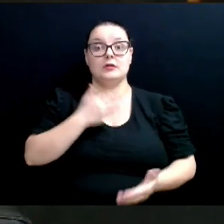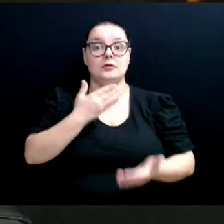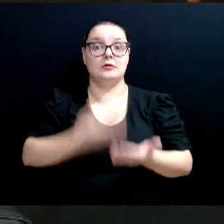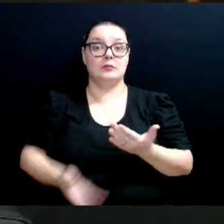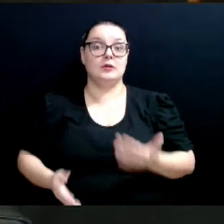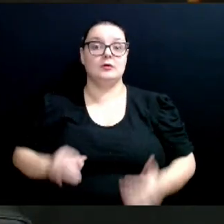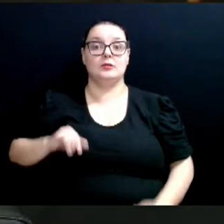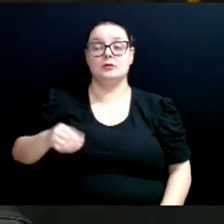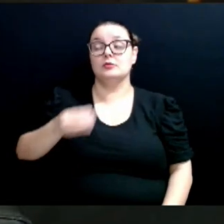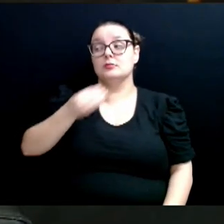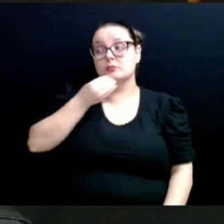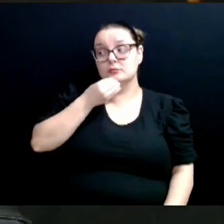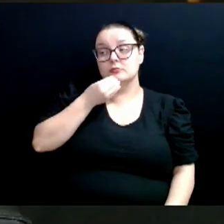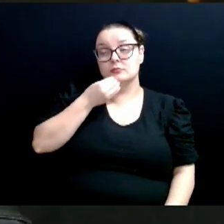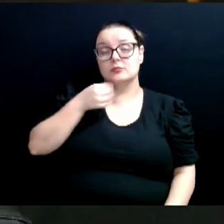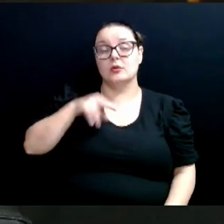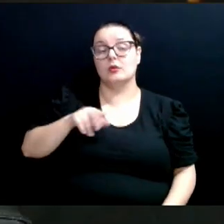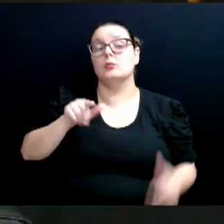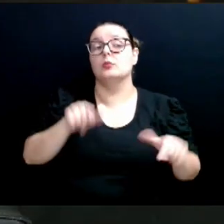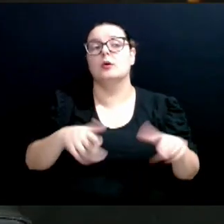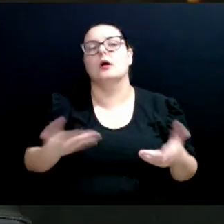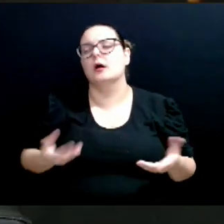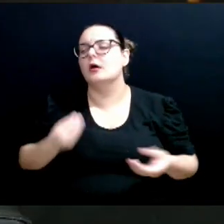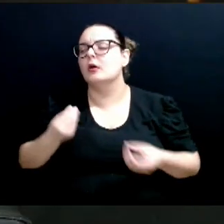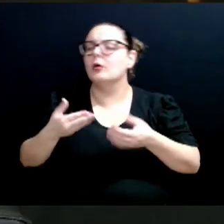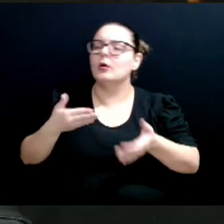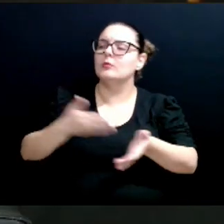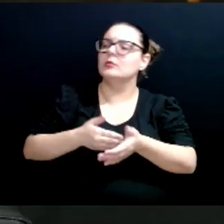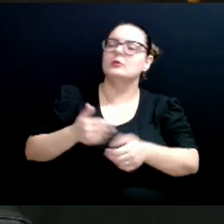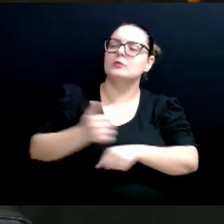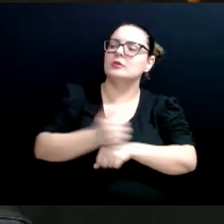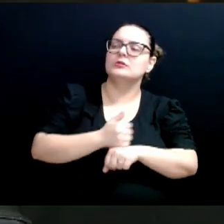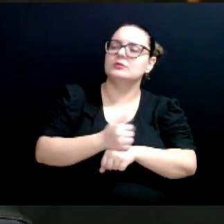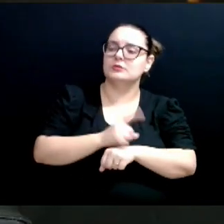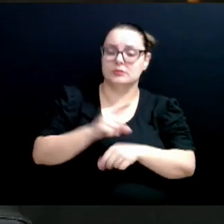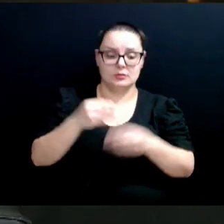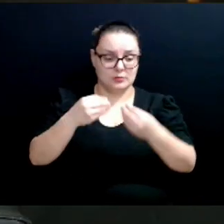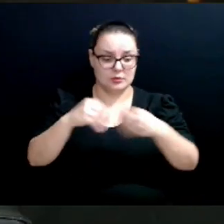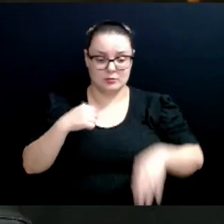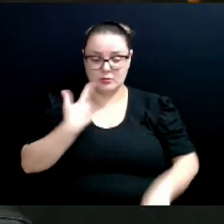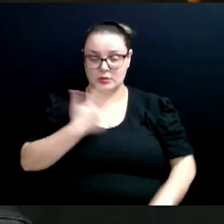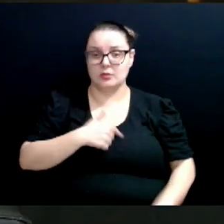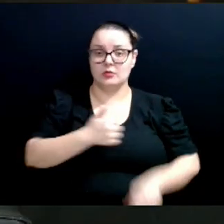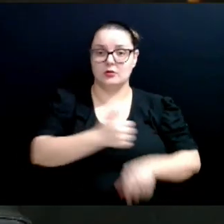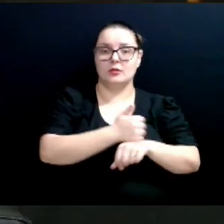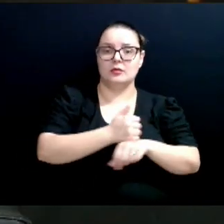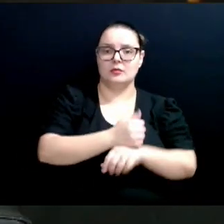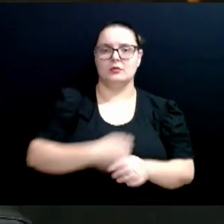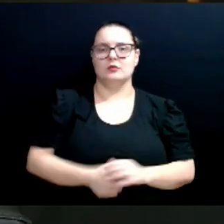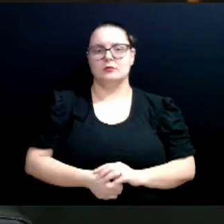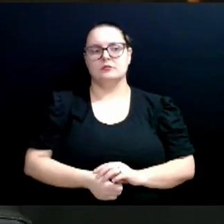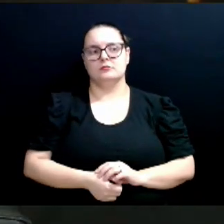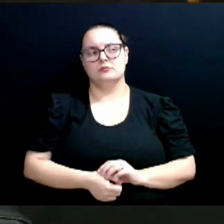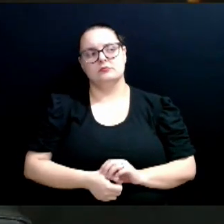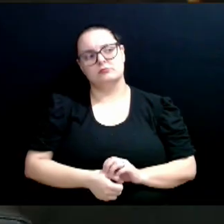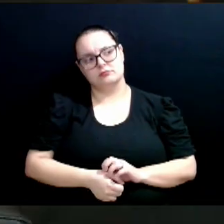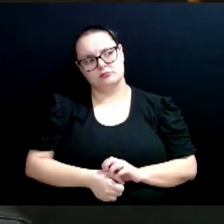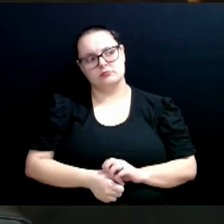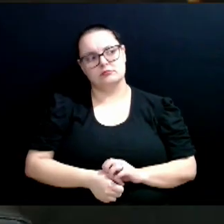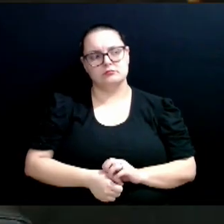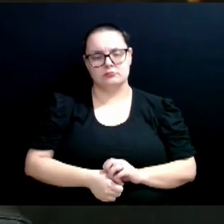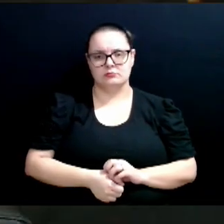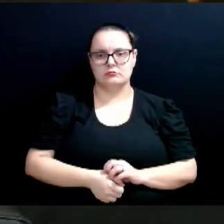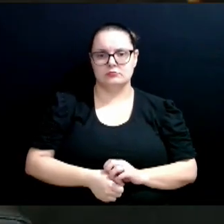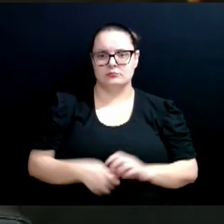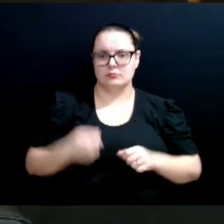oportunidades, né? Como impor limites profissionais sem prejudicar a nossa carreira? A gente precisa verbalizar.